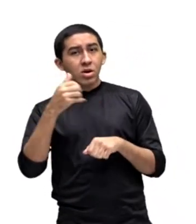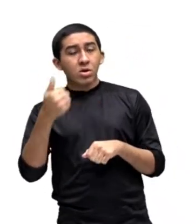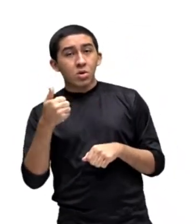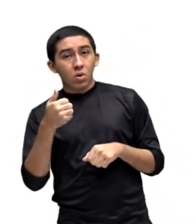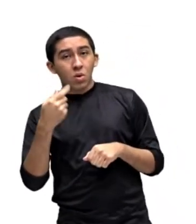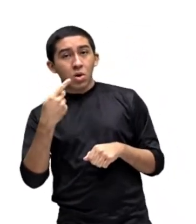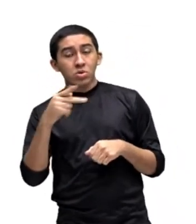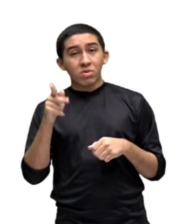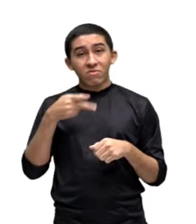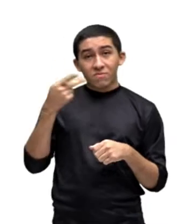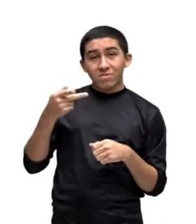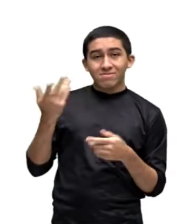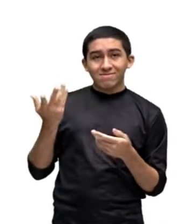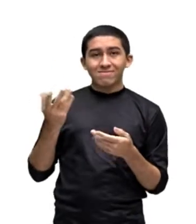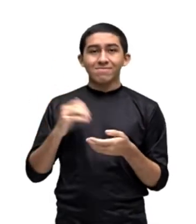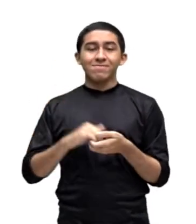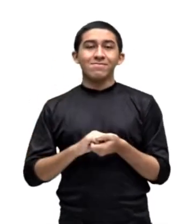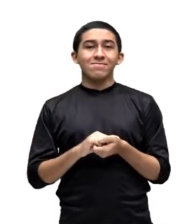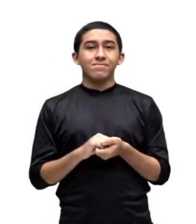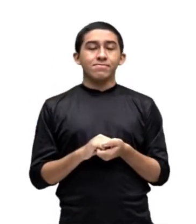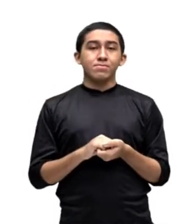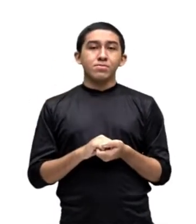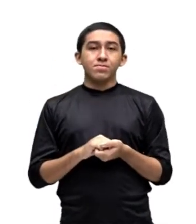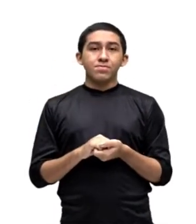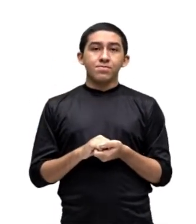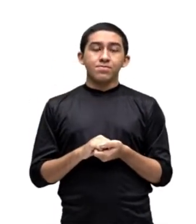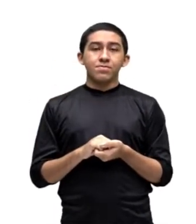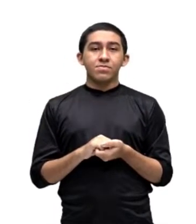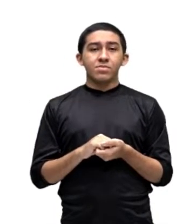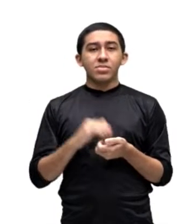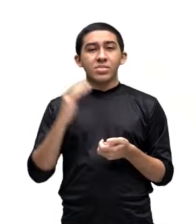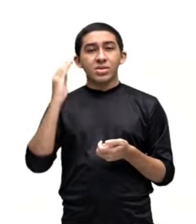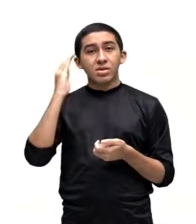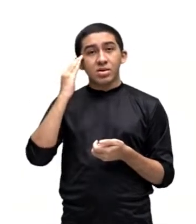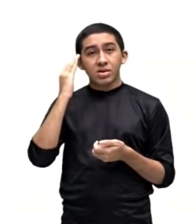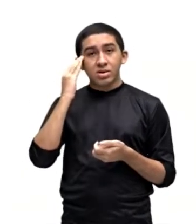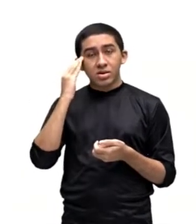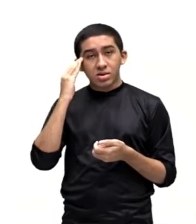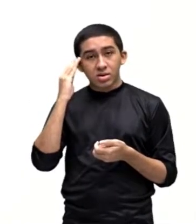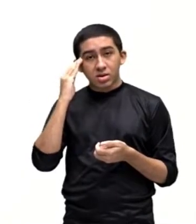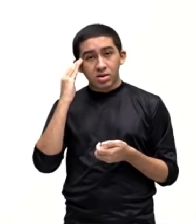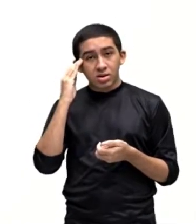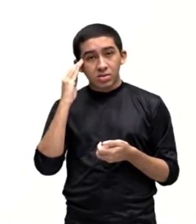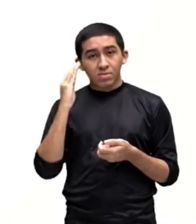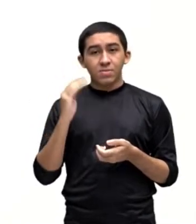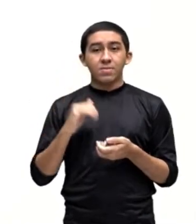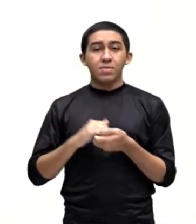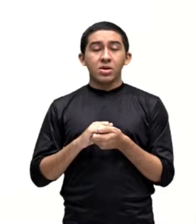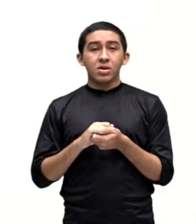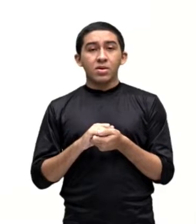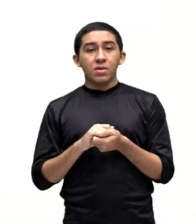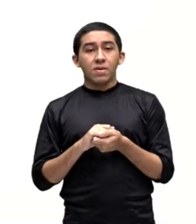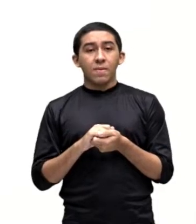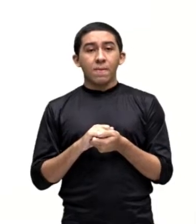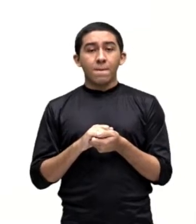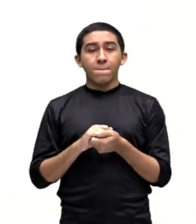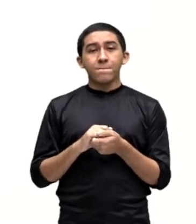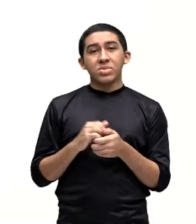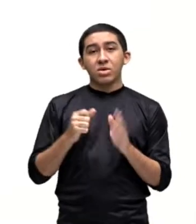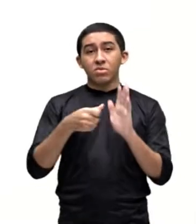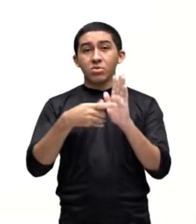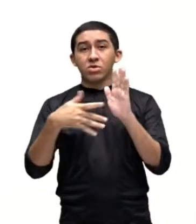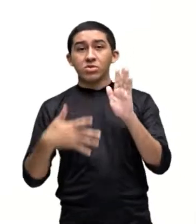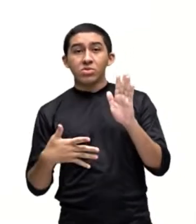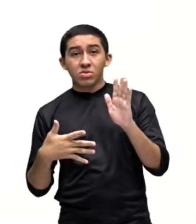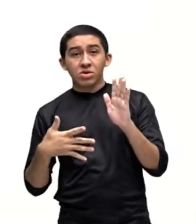mais efetiva. Então, olhem aí, compreender que é para isto que a figura de linguagem serve